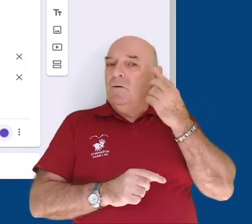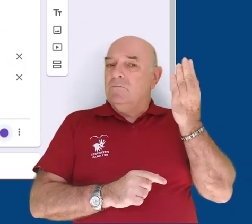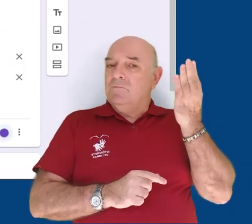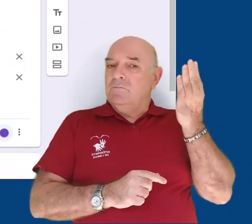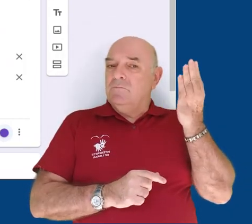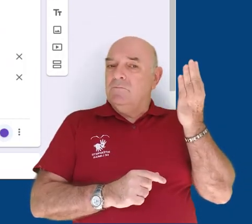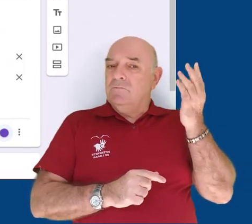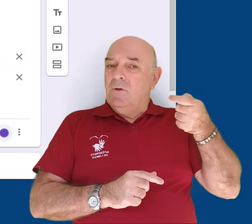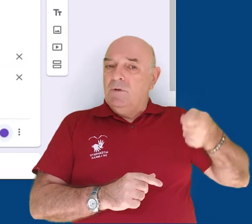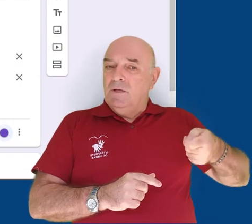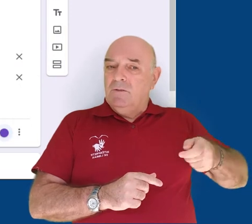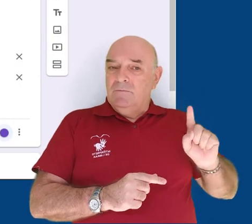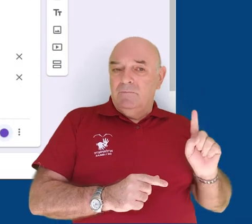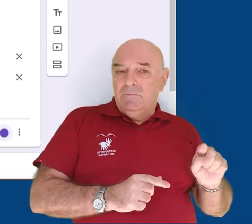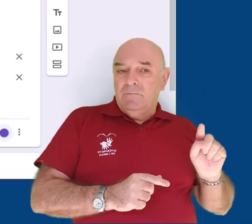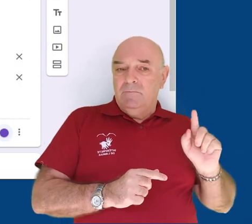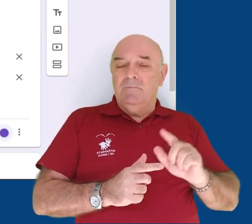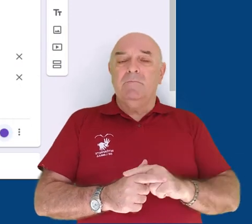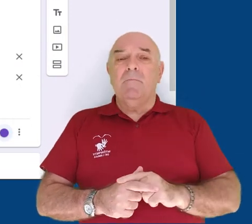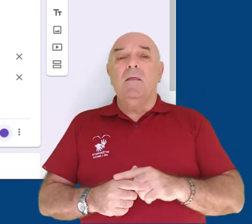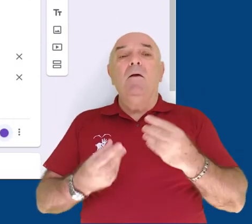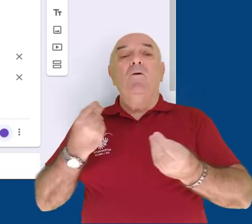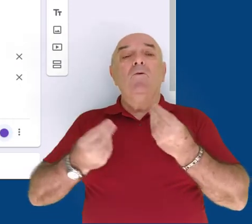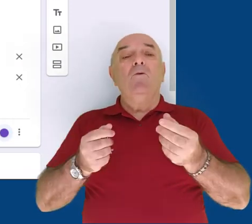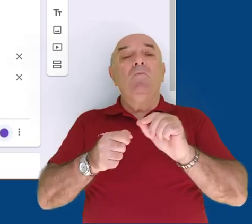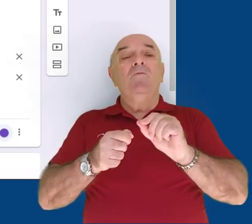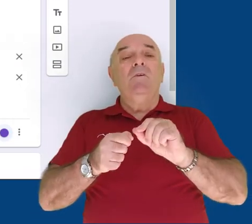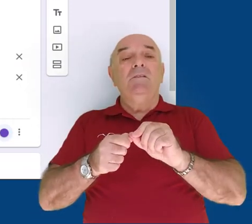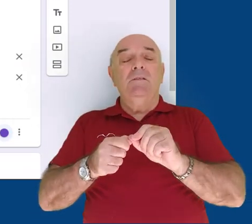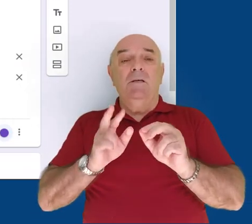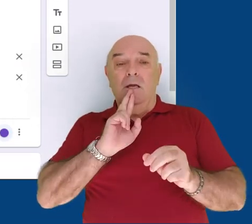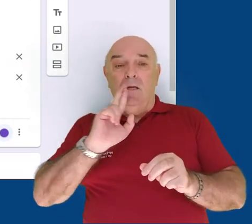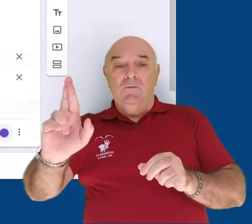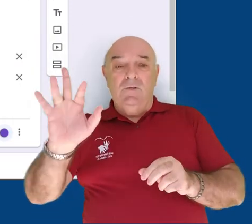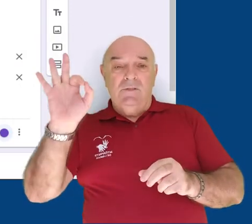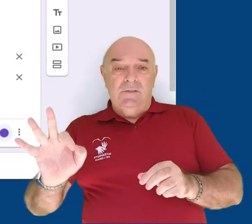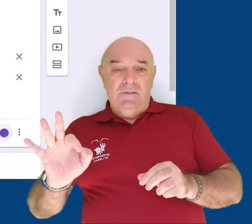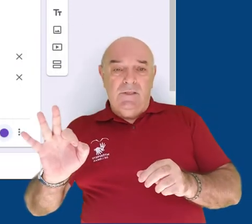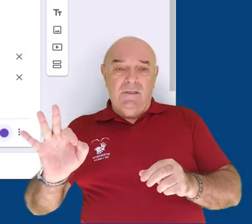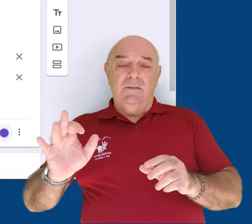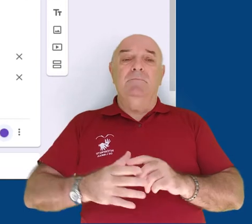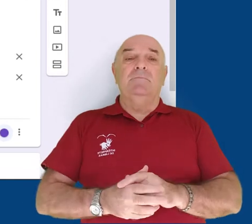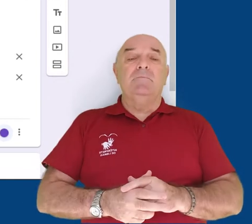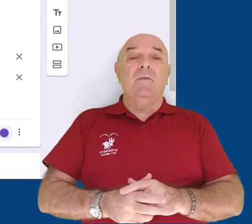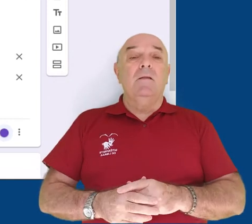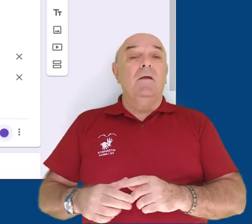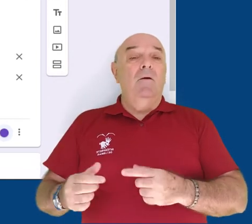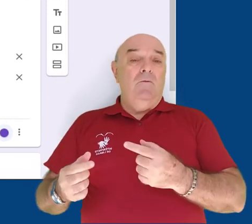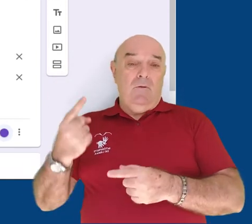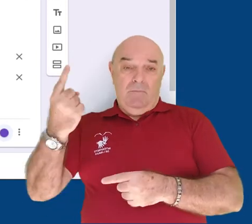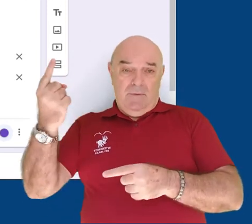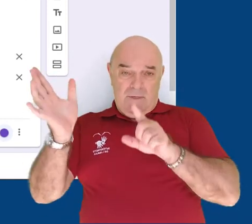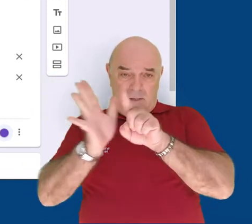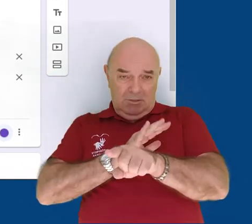agora Quero mostrar para vocês é como definimos a resposta correta e como criar um chave de resposta nessa primeira questão que eu montei aqui